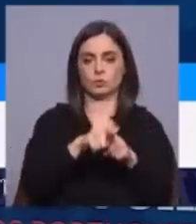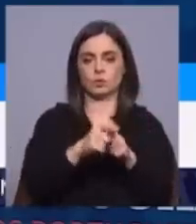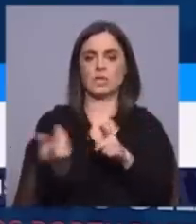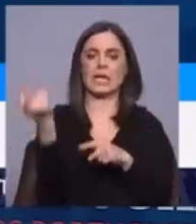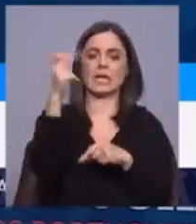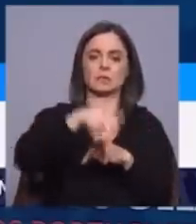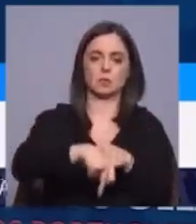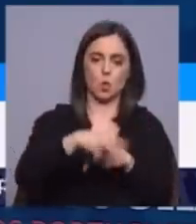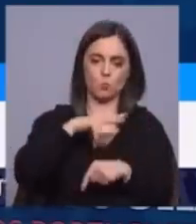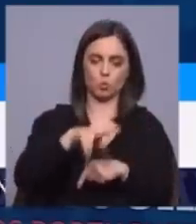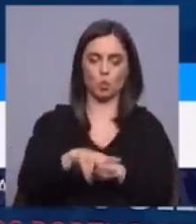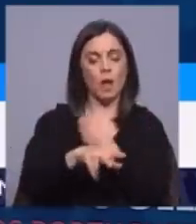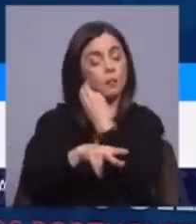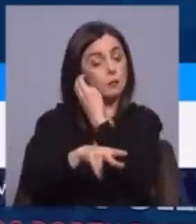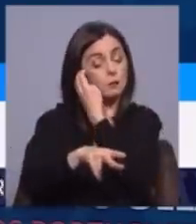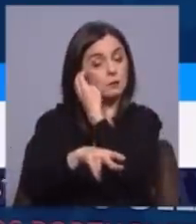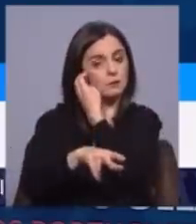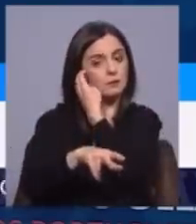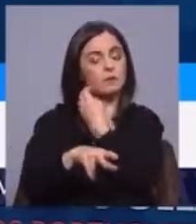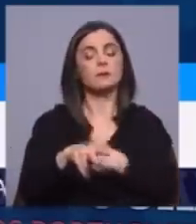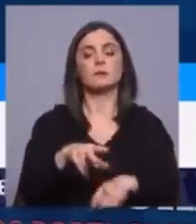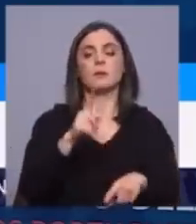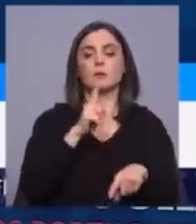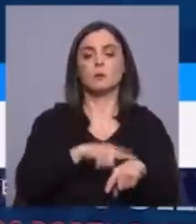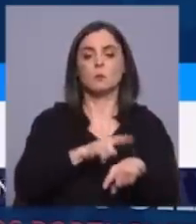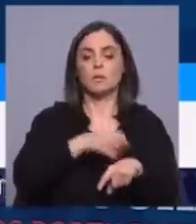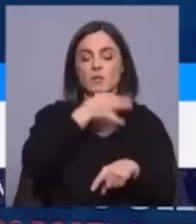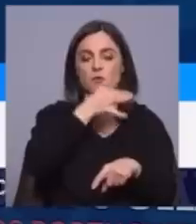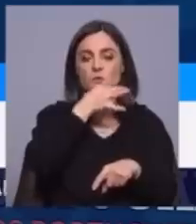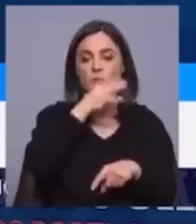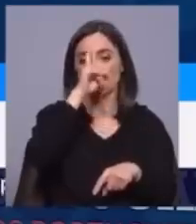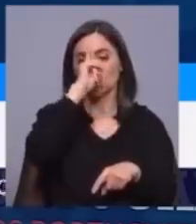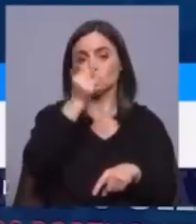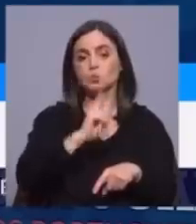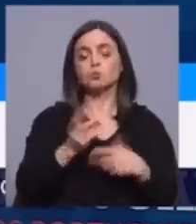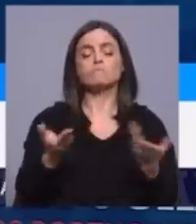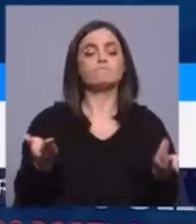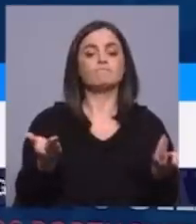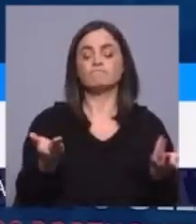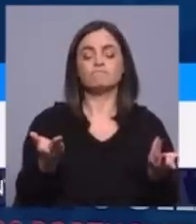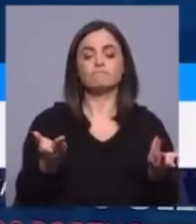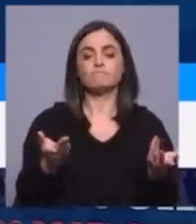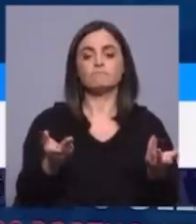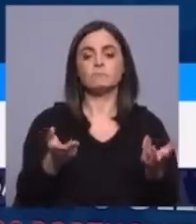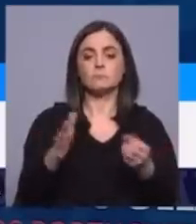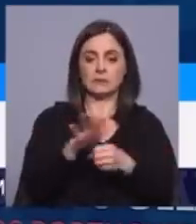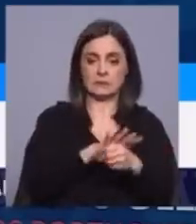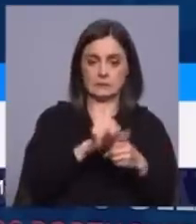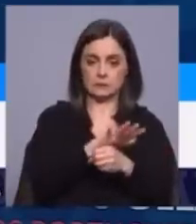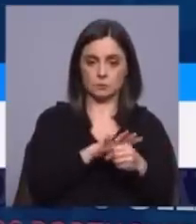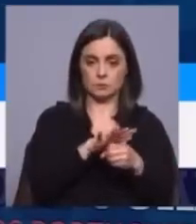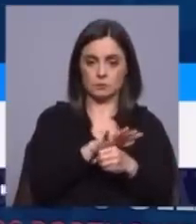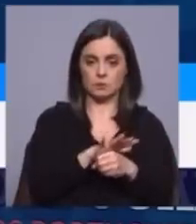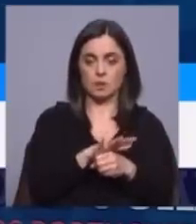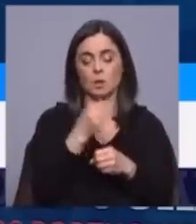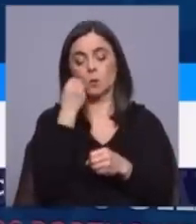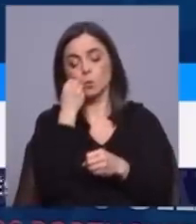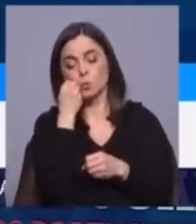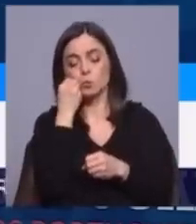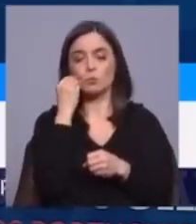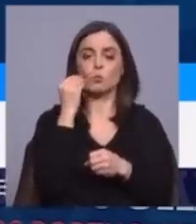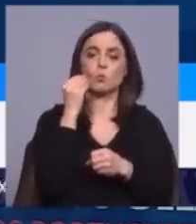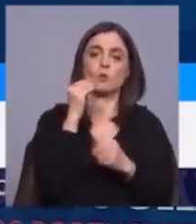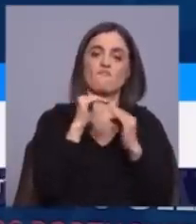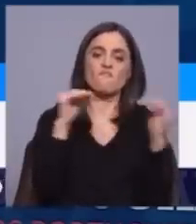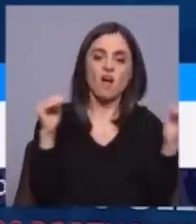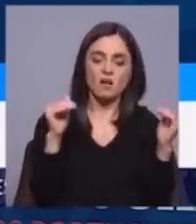instalou em Portugal há um momento em que falamos não sabemos que casos em que estado ou em que fazem se